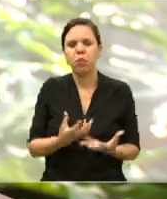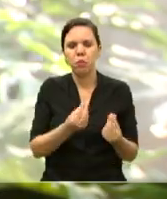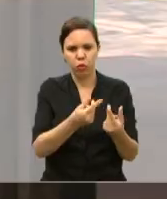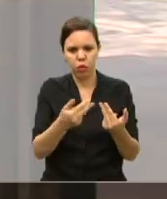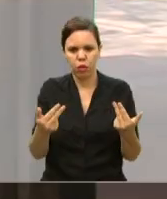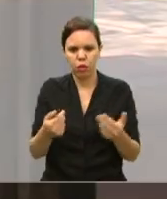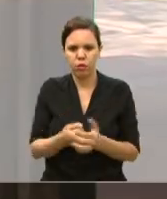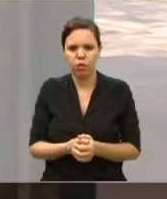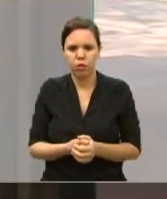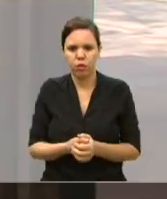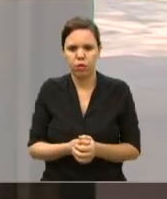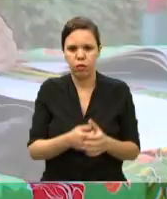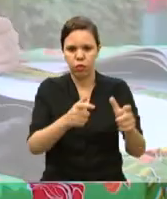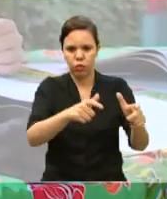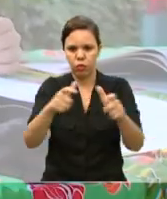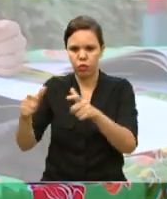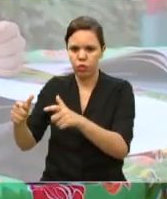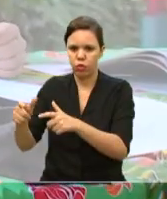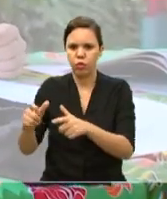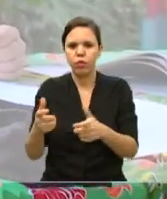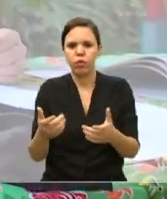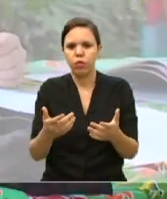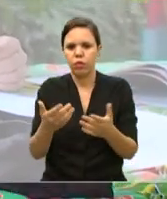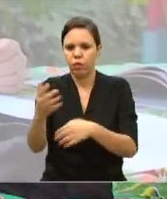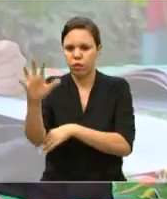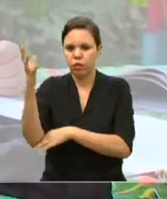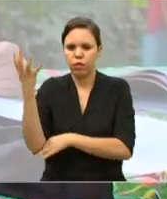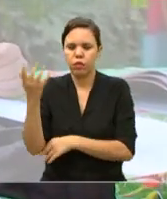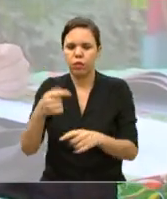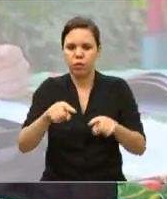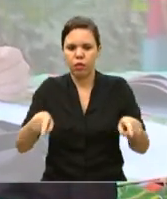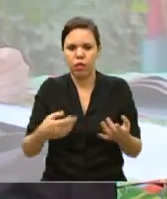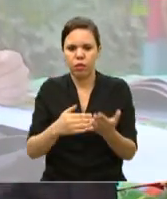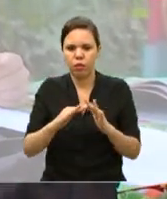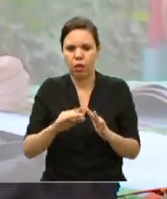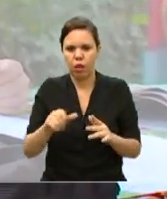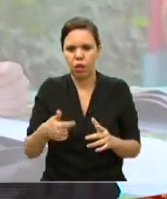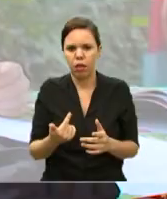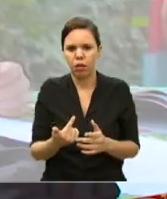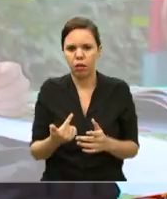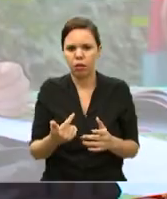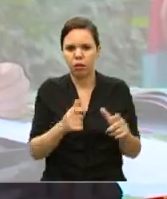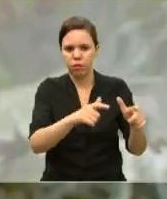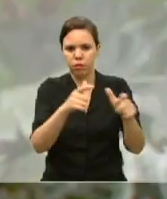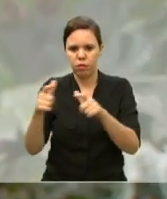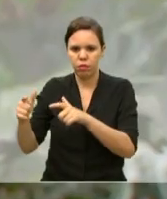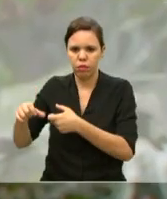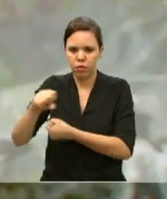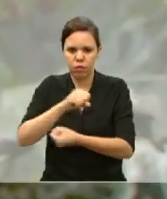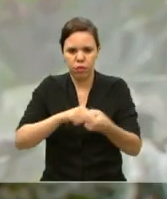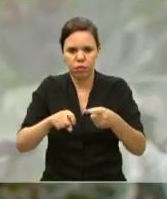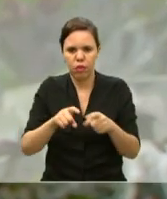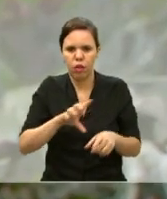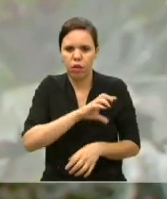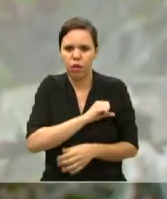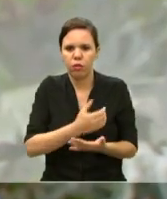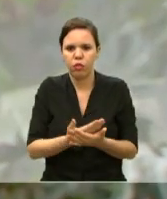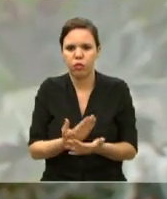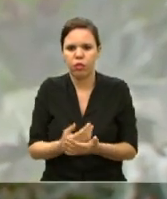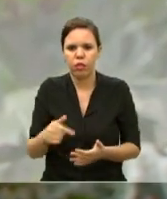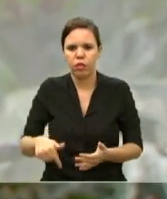muita coisa. O quintal da escola é o passaporte para a viagem pelo meio ambiente. Eu amo estudar aqui.